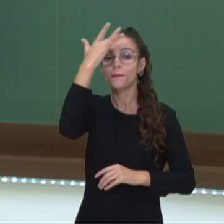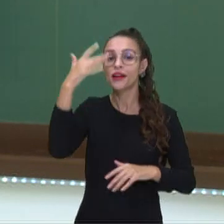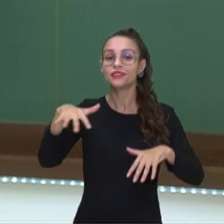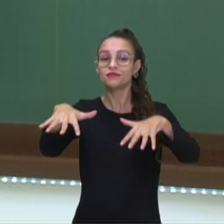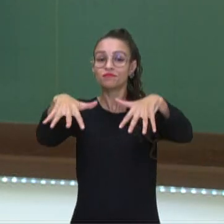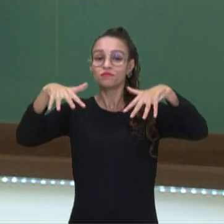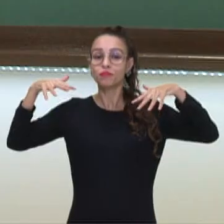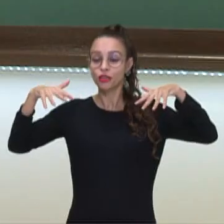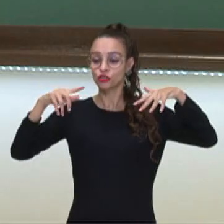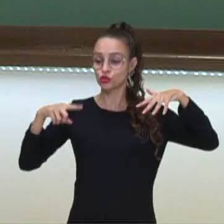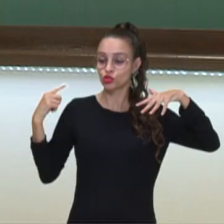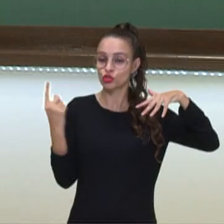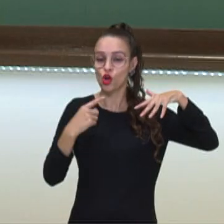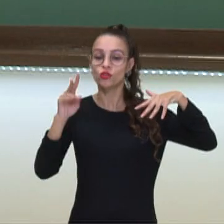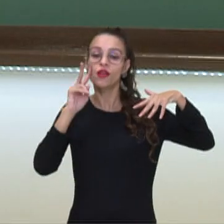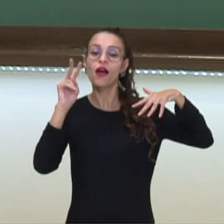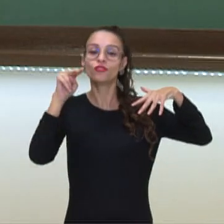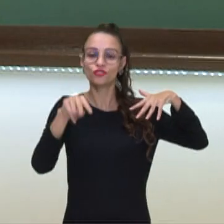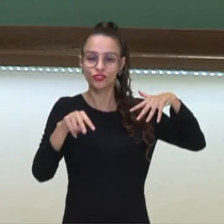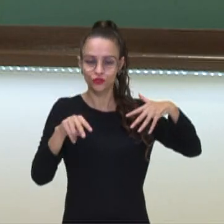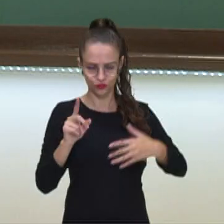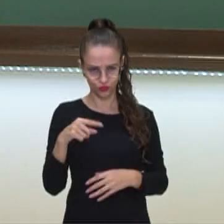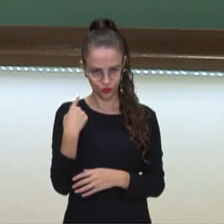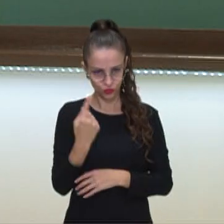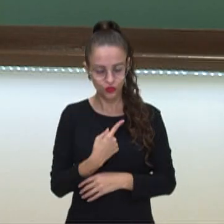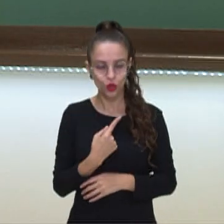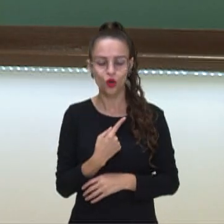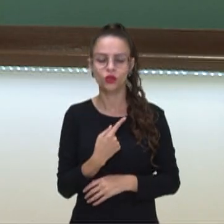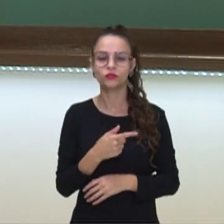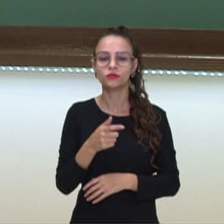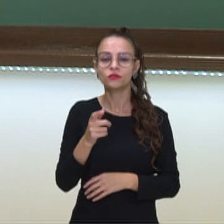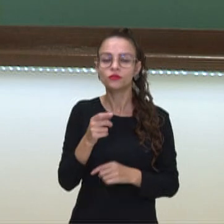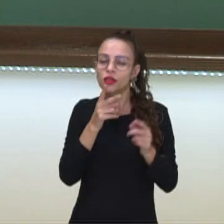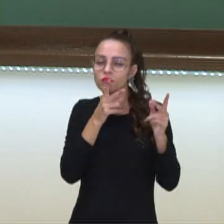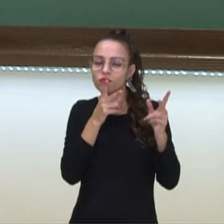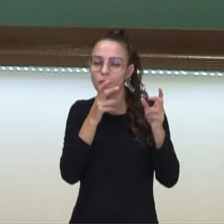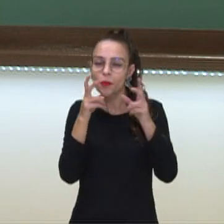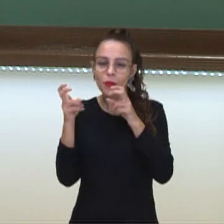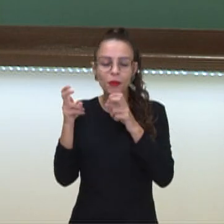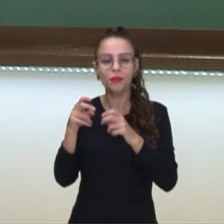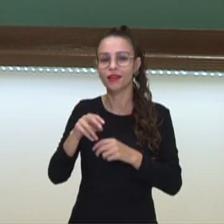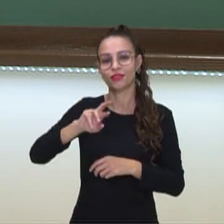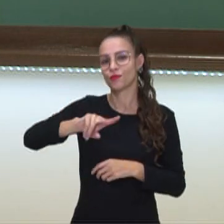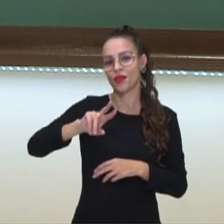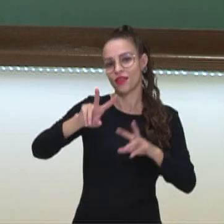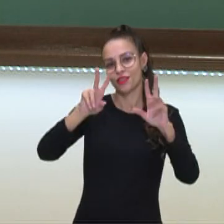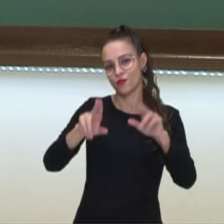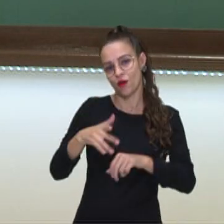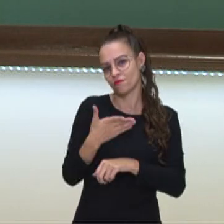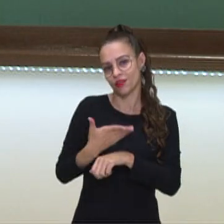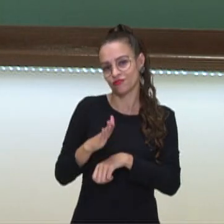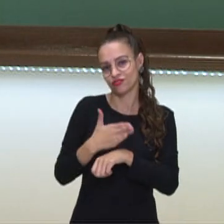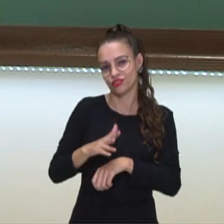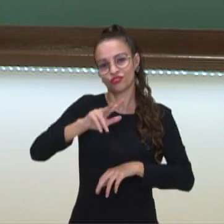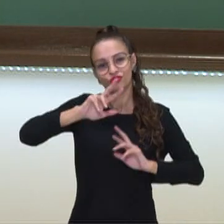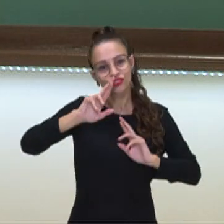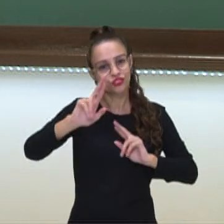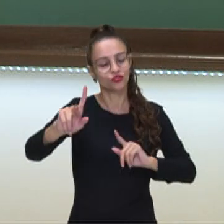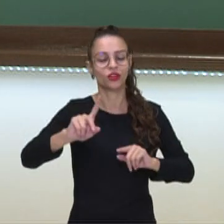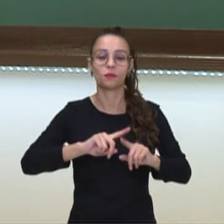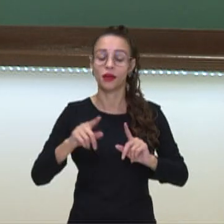Muitas vezes nós acabamos consumindo o esporte não como atletas, não como praticantes, mas